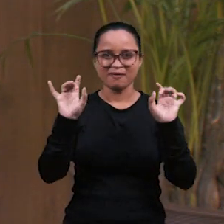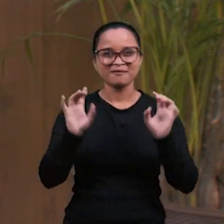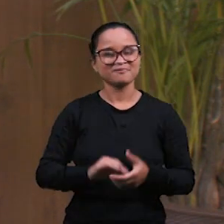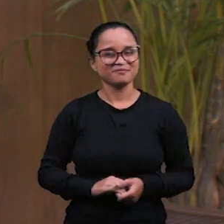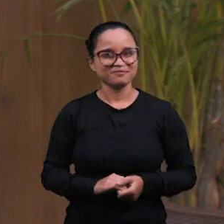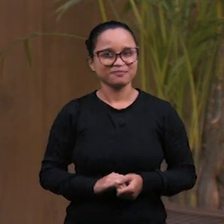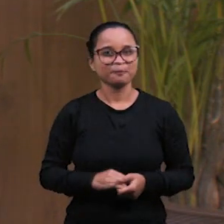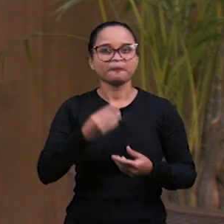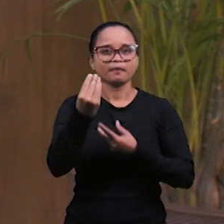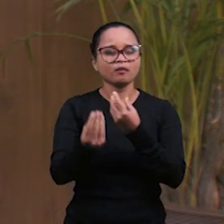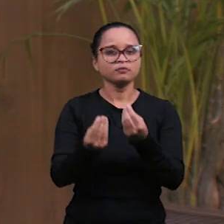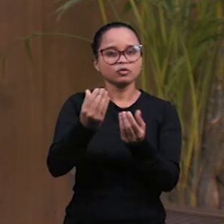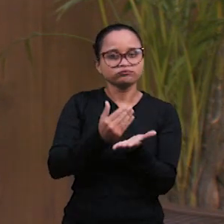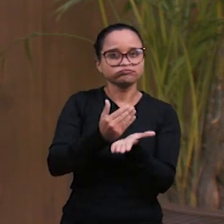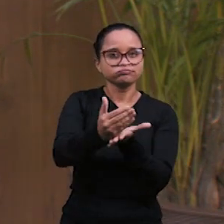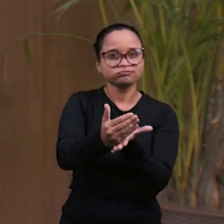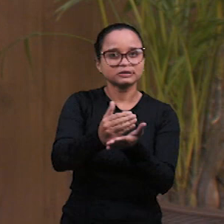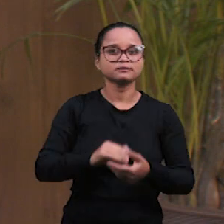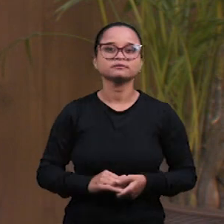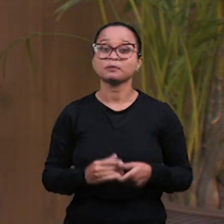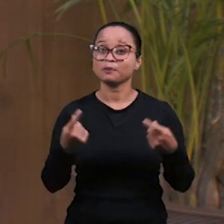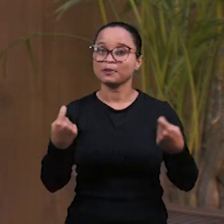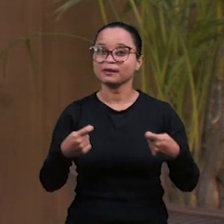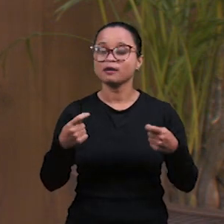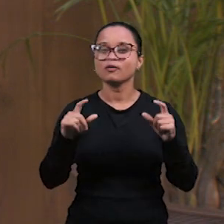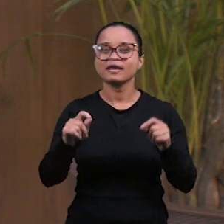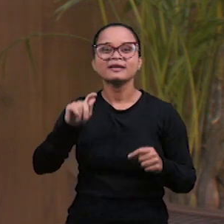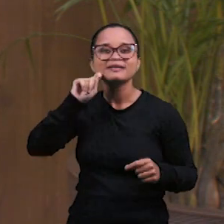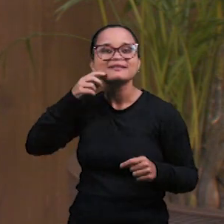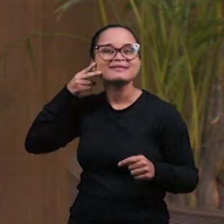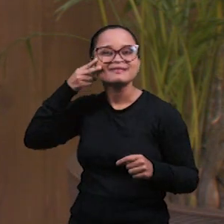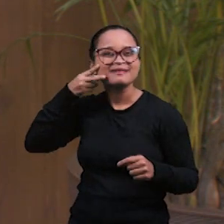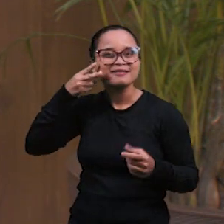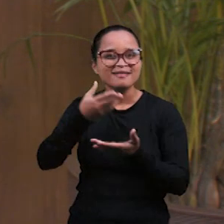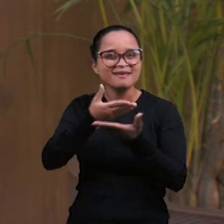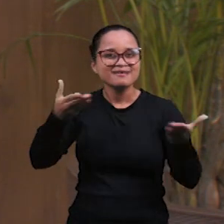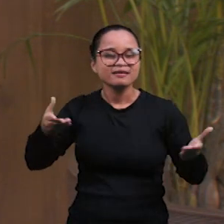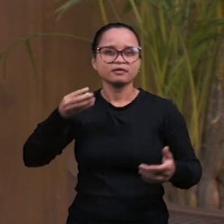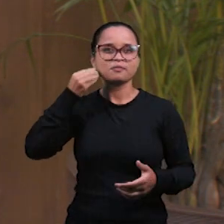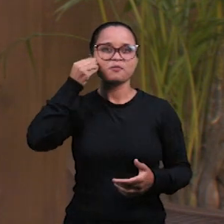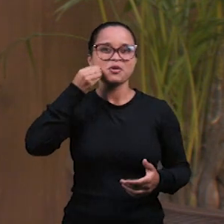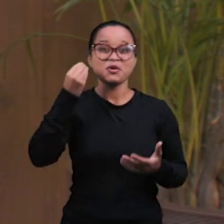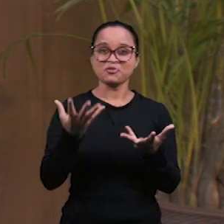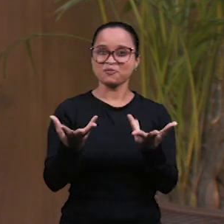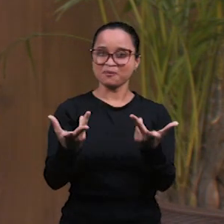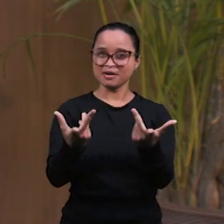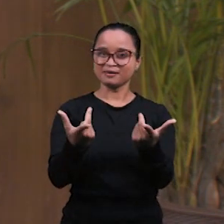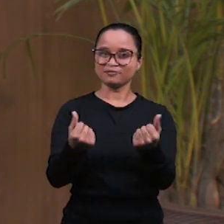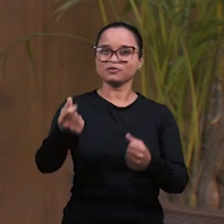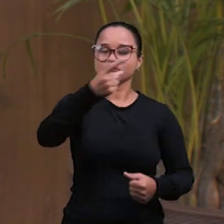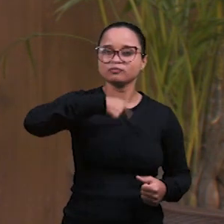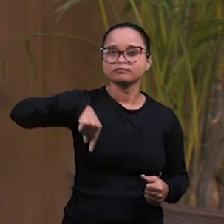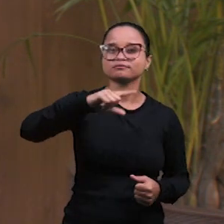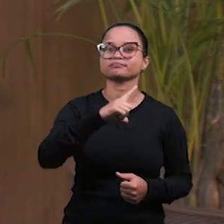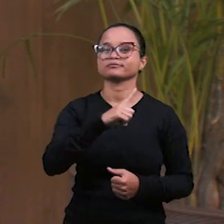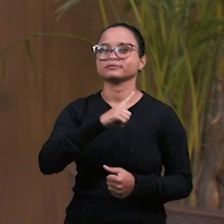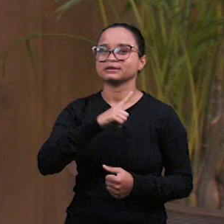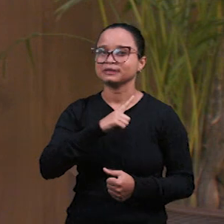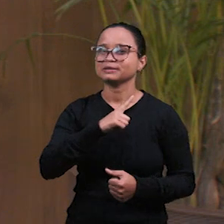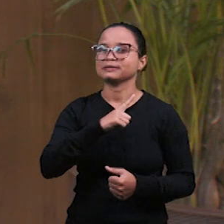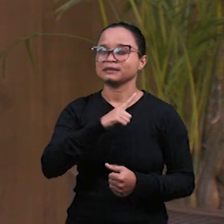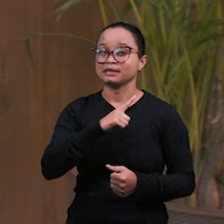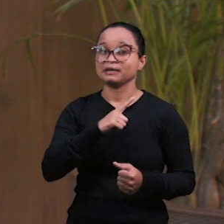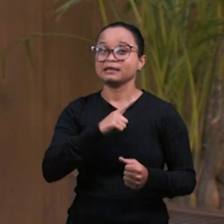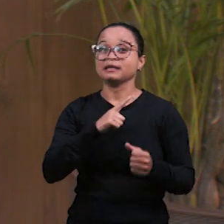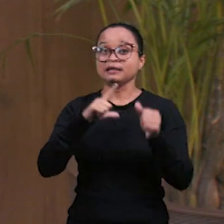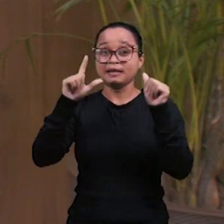como começar sem falar da ceia, da experiência maravilhosa que nós vivemos neste final de